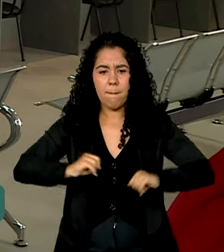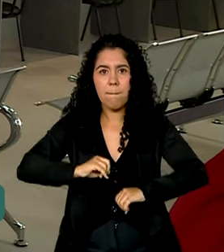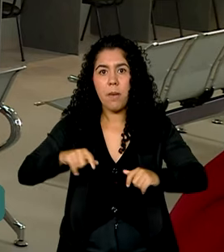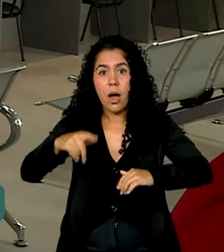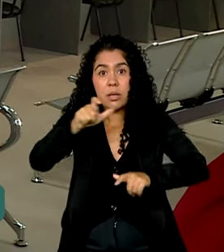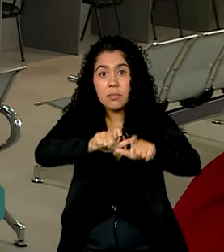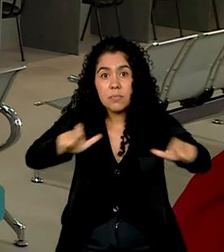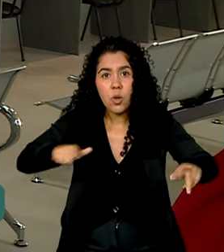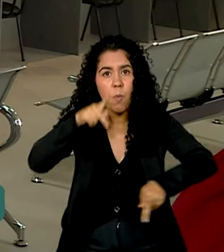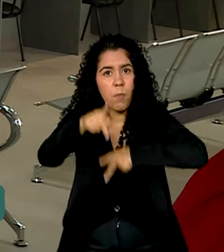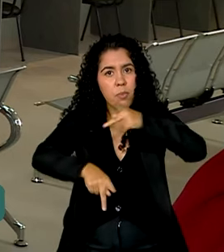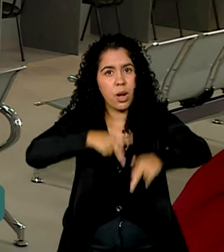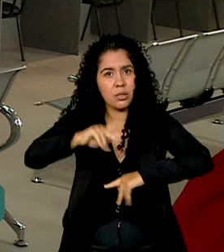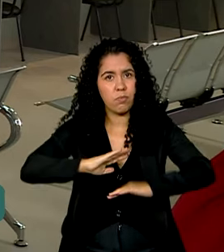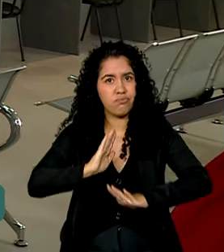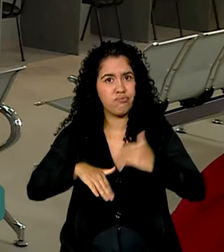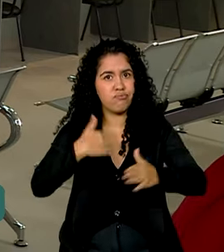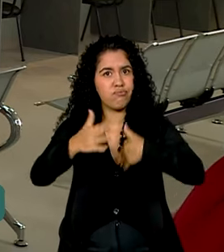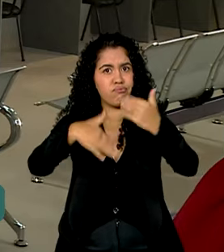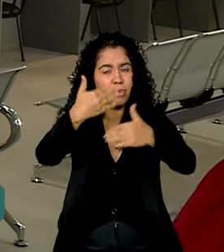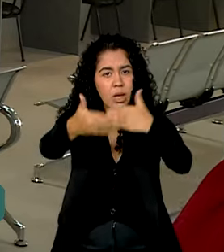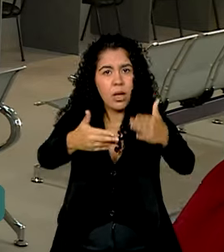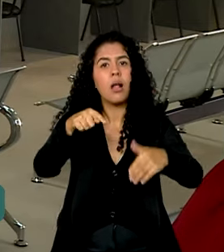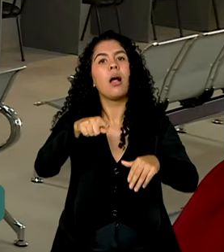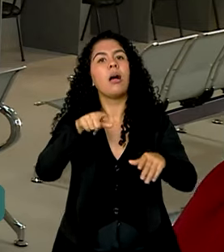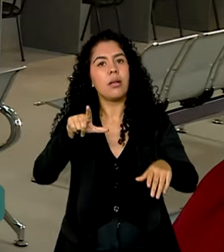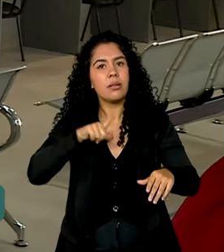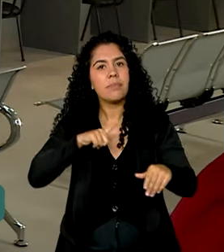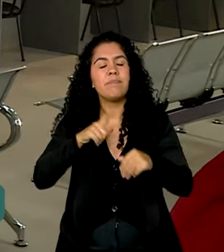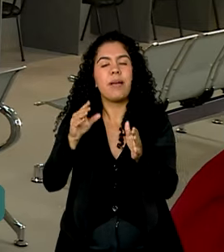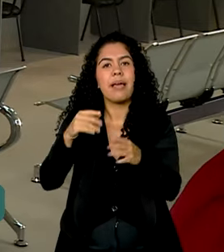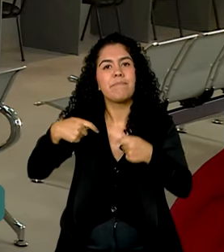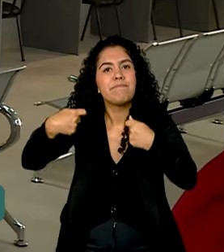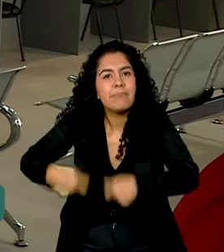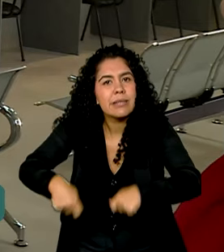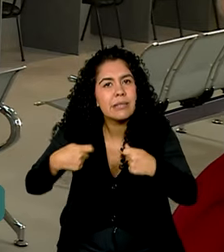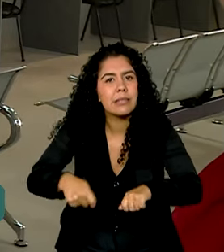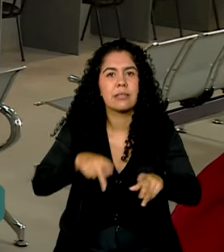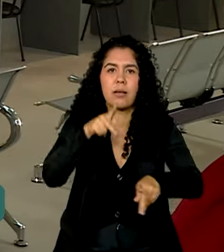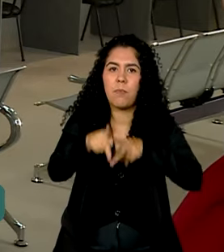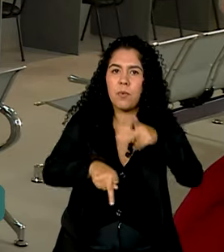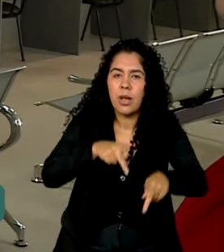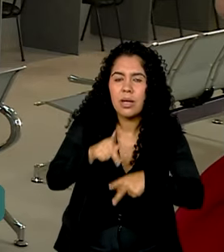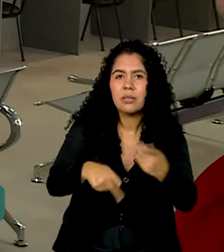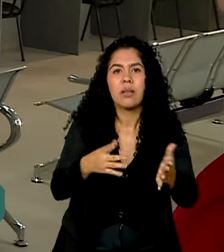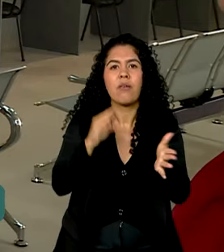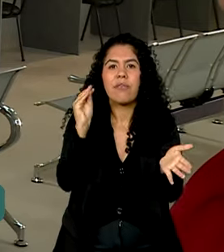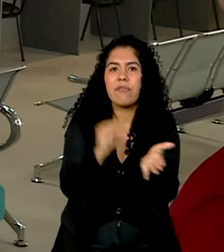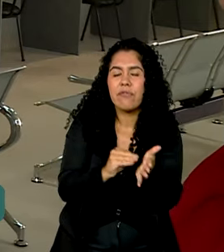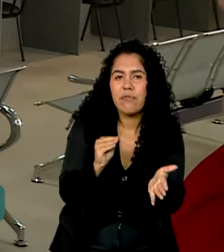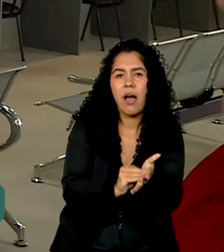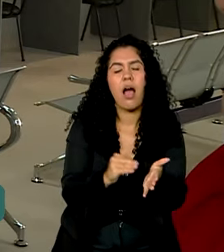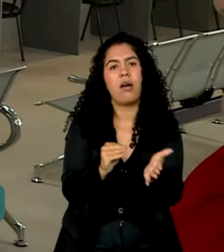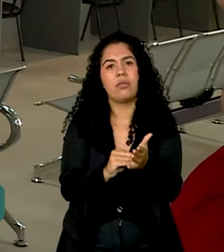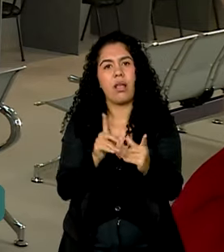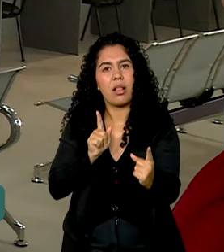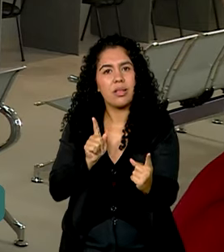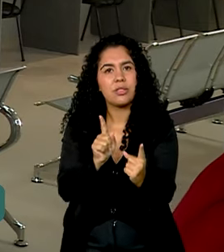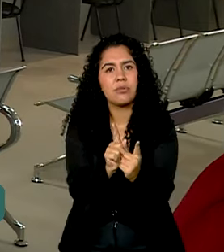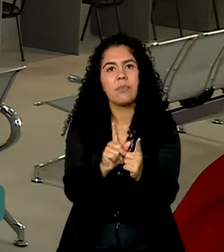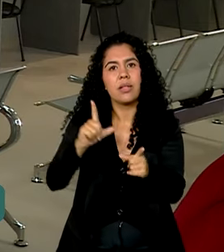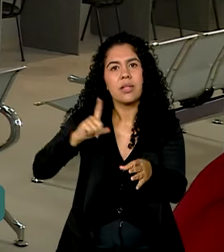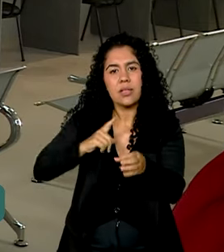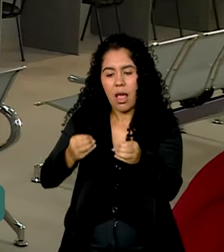em desenvolvimento, vamos dizer assim, e a população bem carente, né, de assistência, tanto Águas Lindas e as cidades aqui ao redor, né,